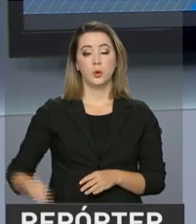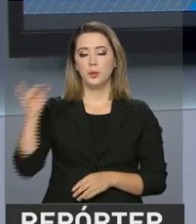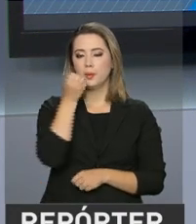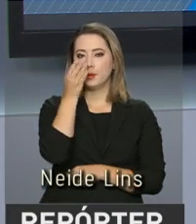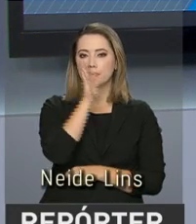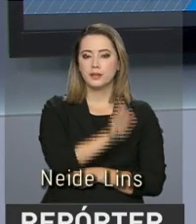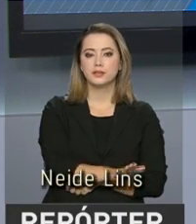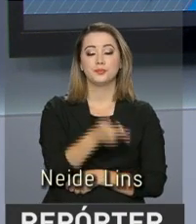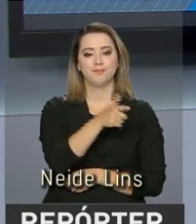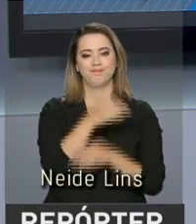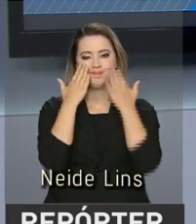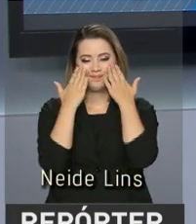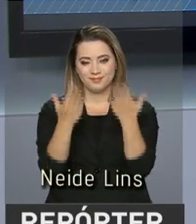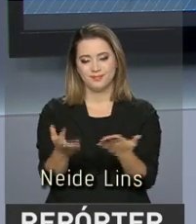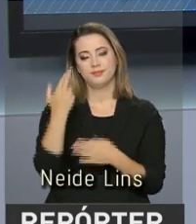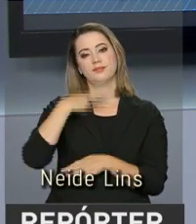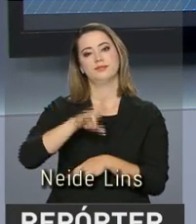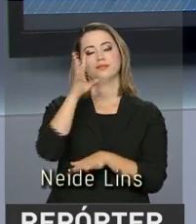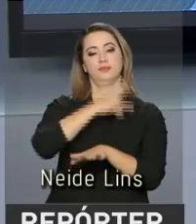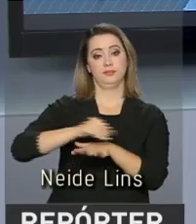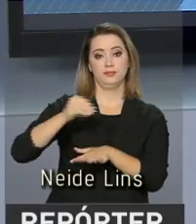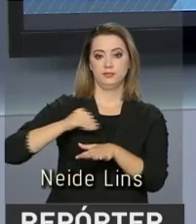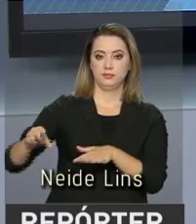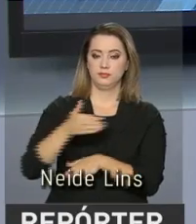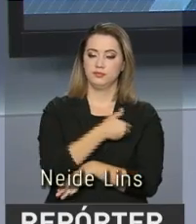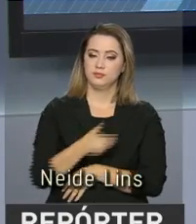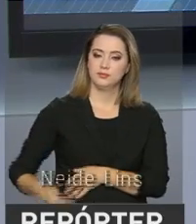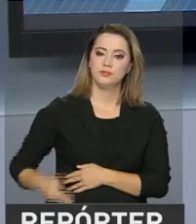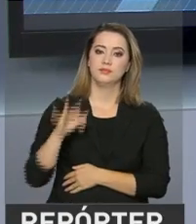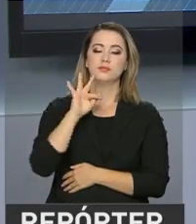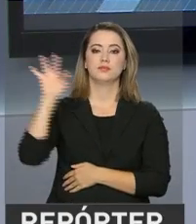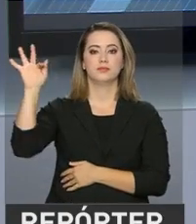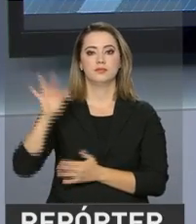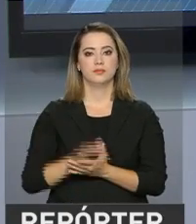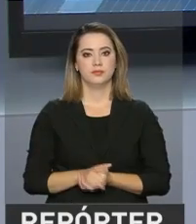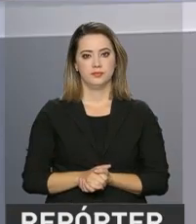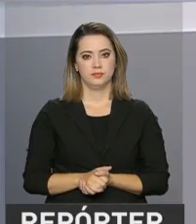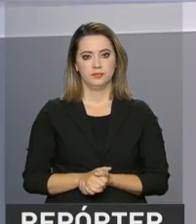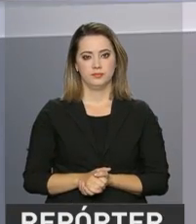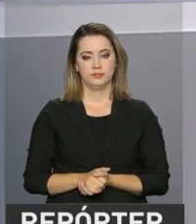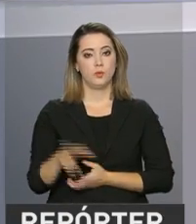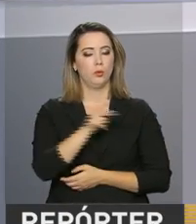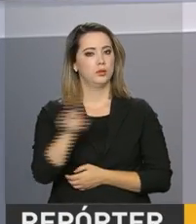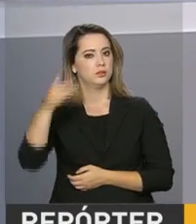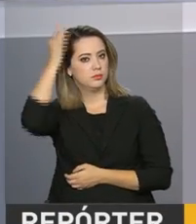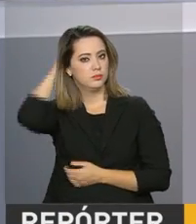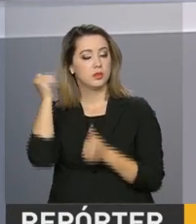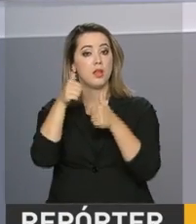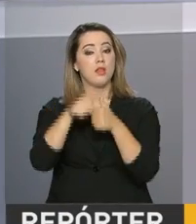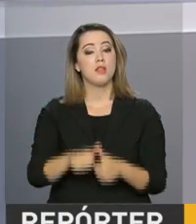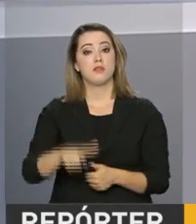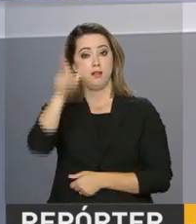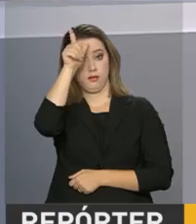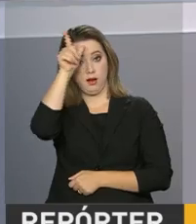Olá, boa tarde. Começa agora mais uma edição do Repórter NBR com as notícias do governo federal. O presidente Michel Temer